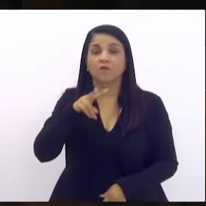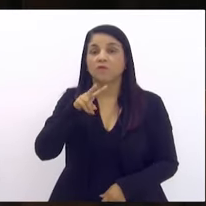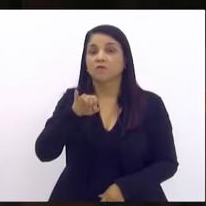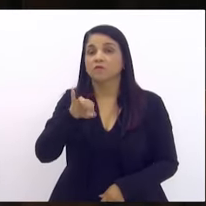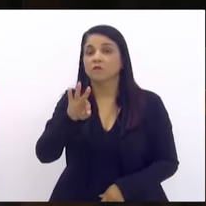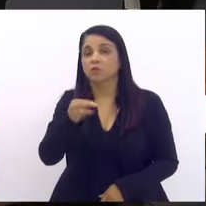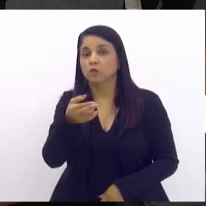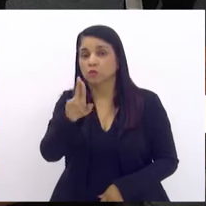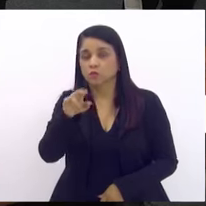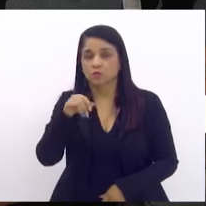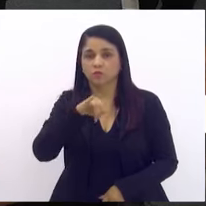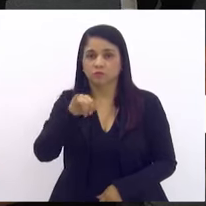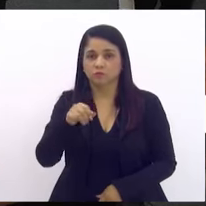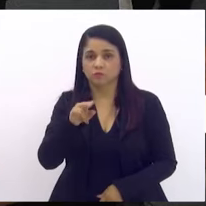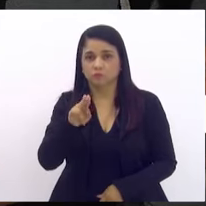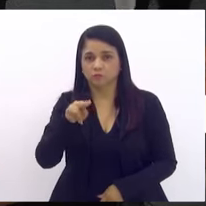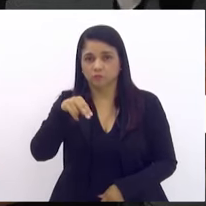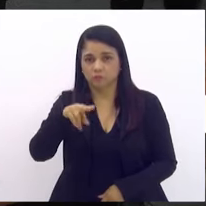Deputado Vittor